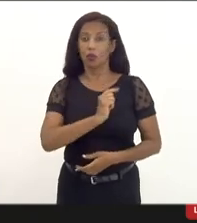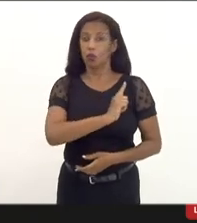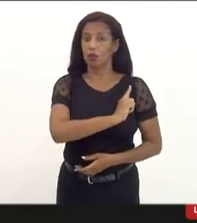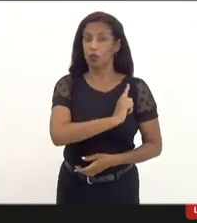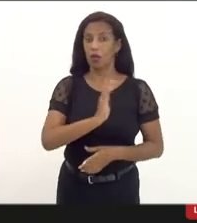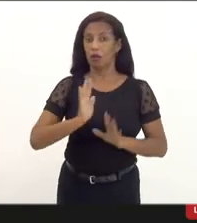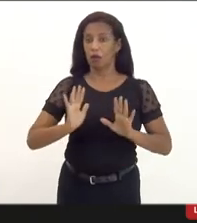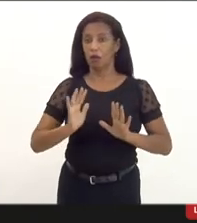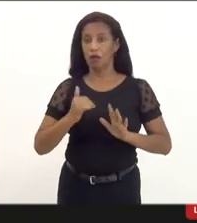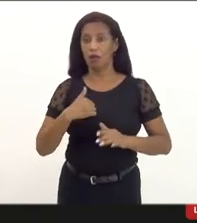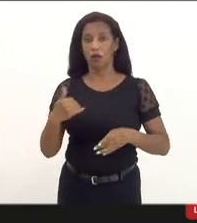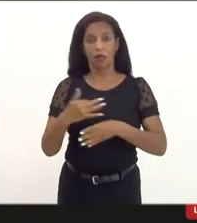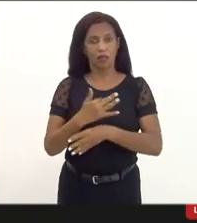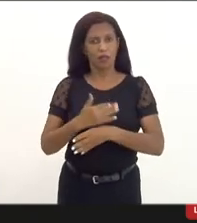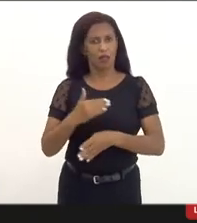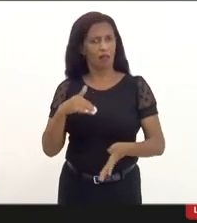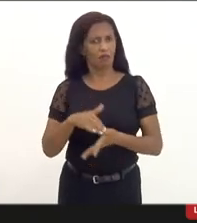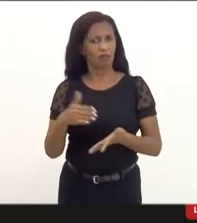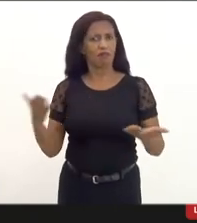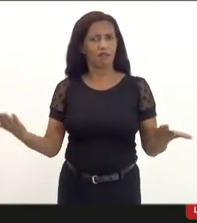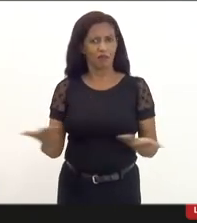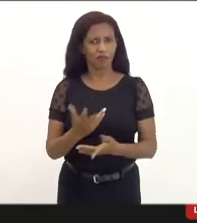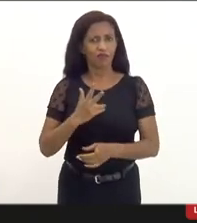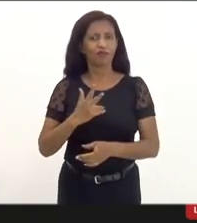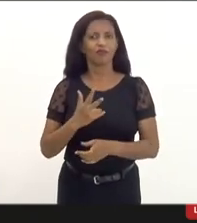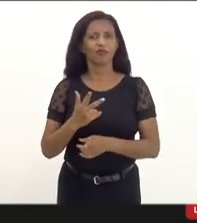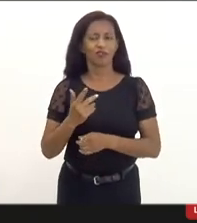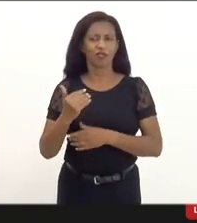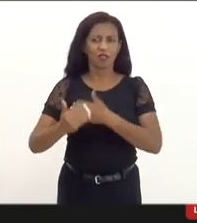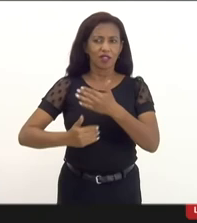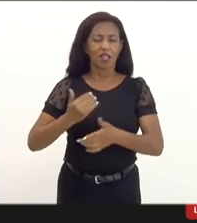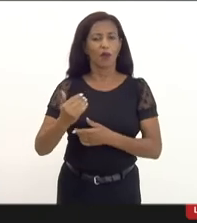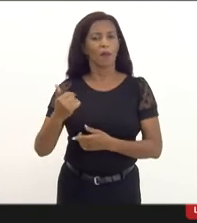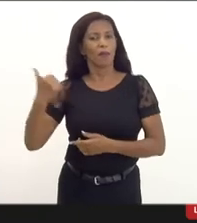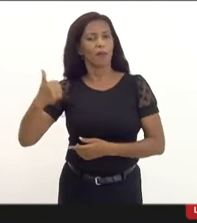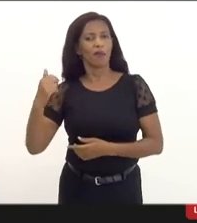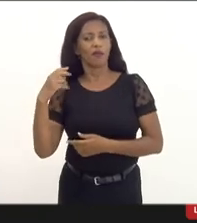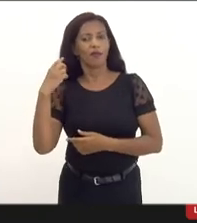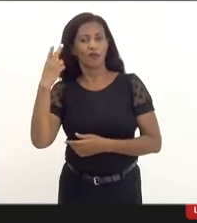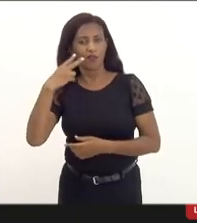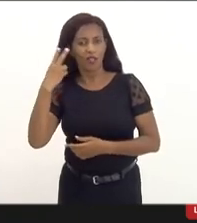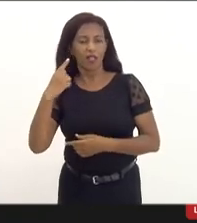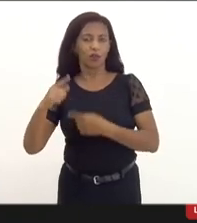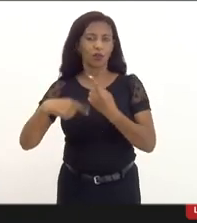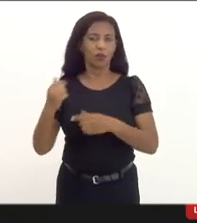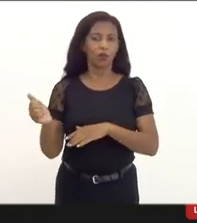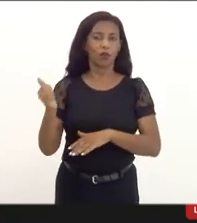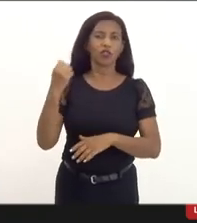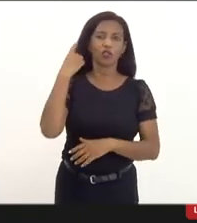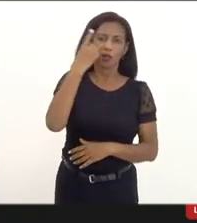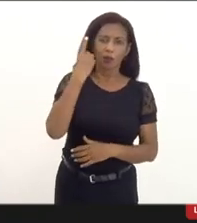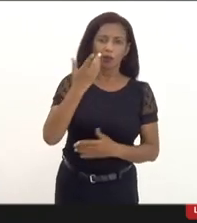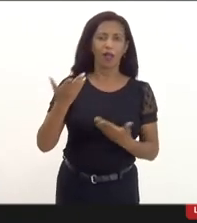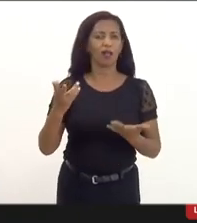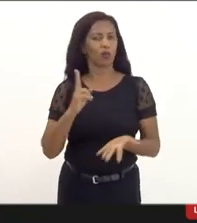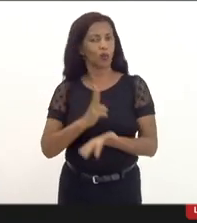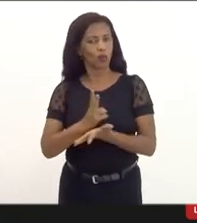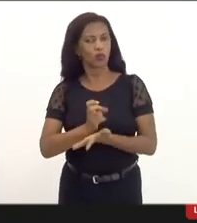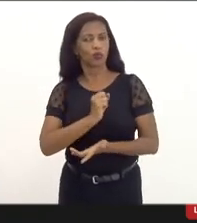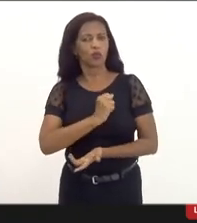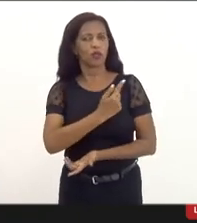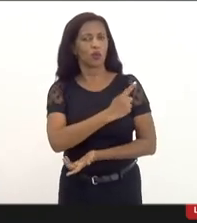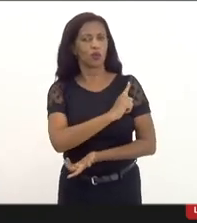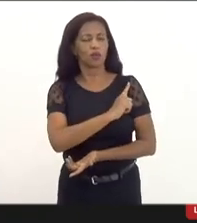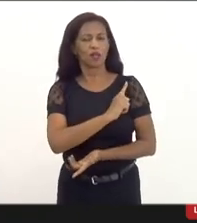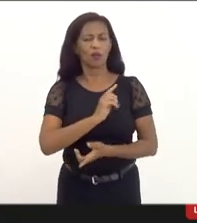É que eu moro numa cidade até hoje né então de vereador assume como Deputado eu moro no mesmo lugar até hoje com a necessidade mas a gente também